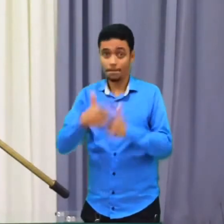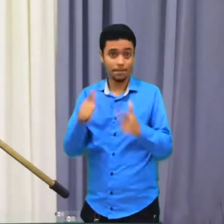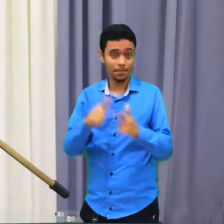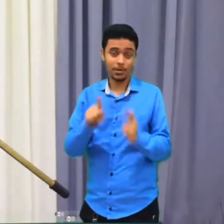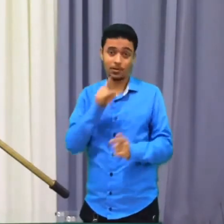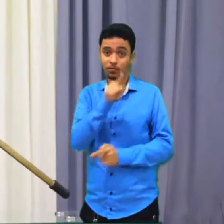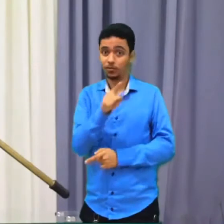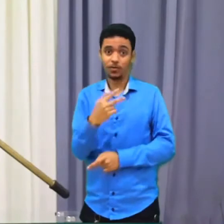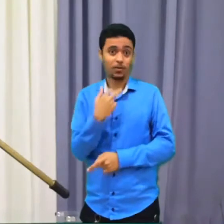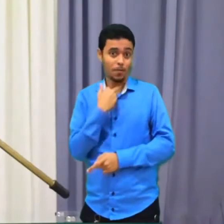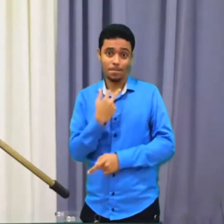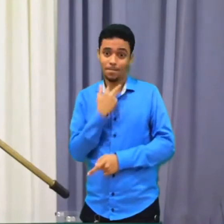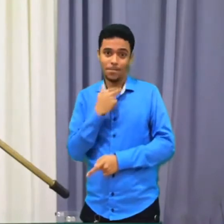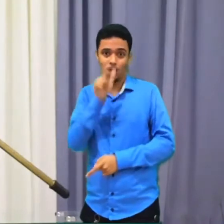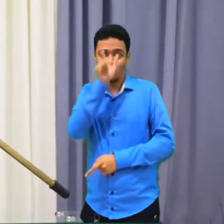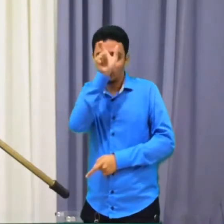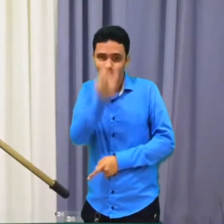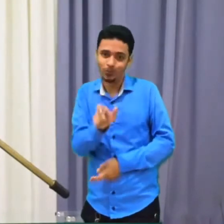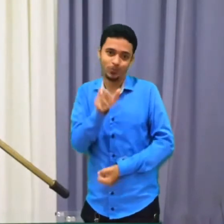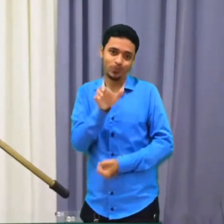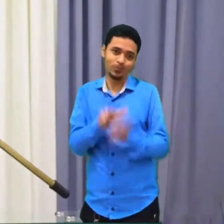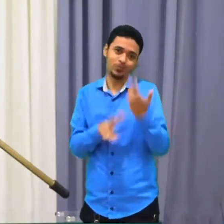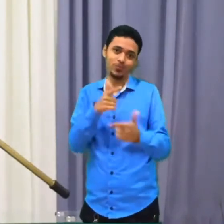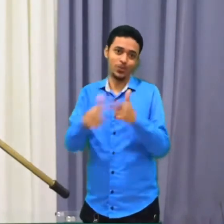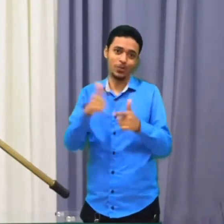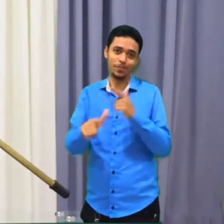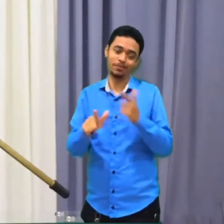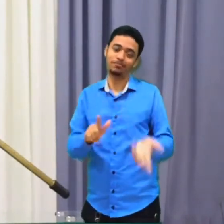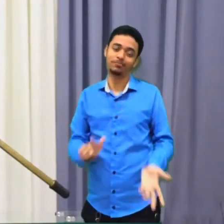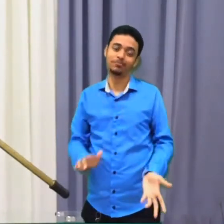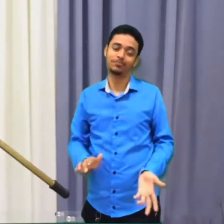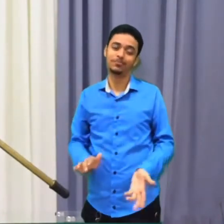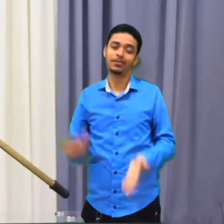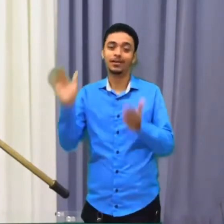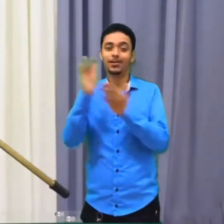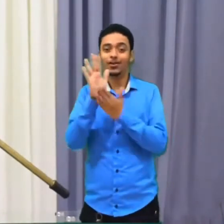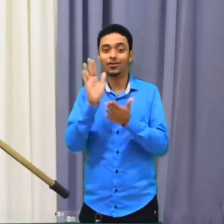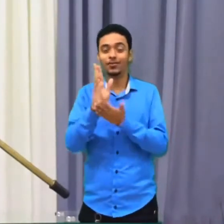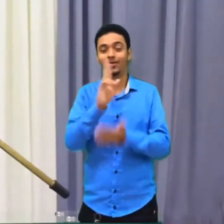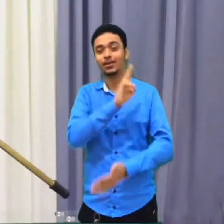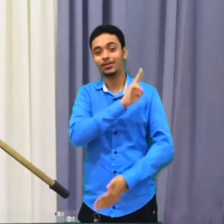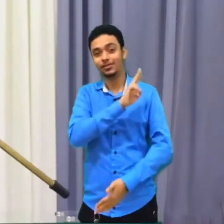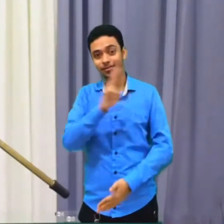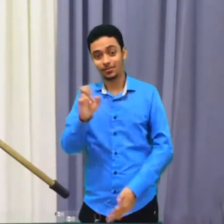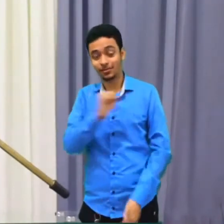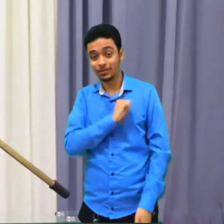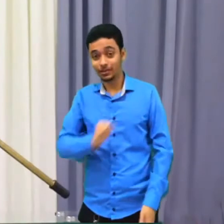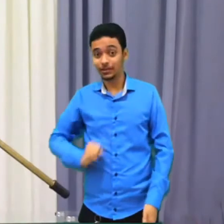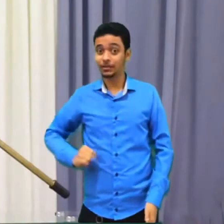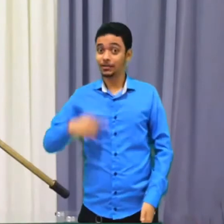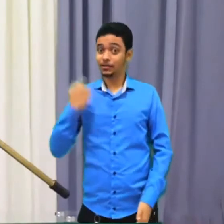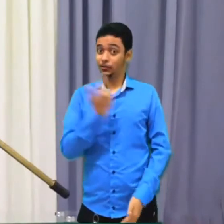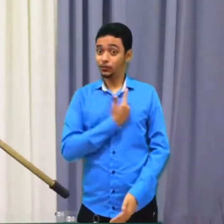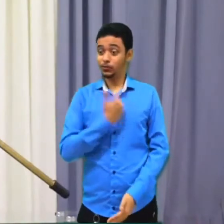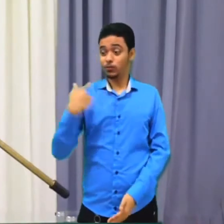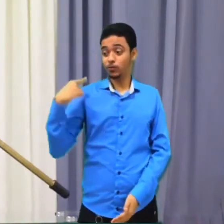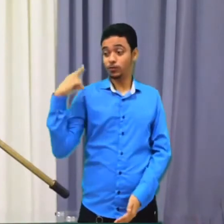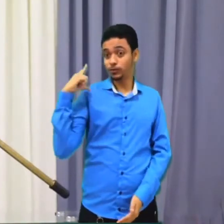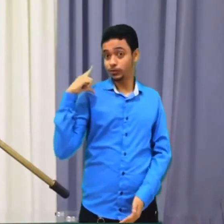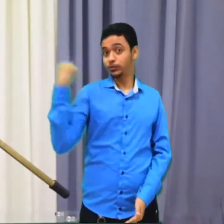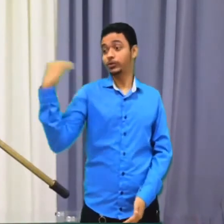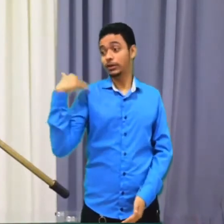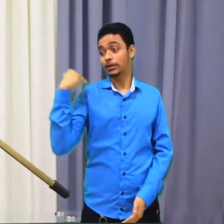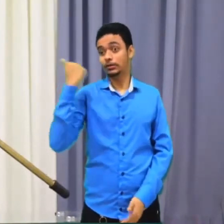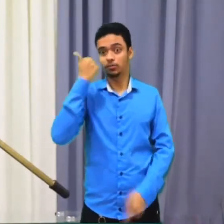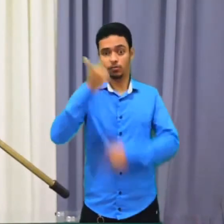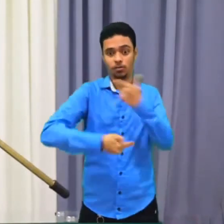não seja um problema. Louvado seja o nome do Senhor. Nós fomos chamados para trabalhar e